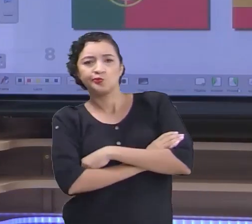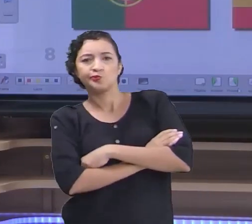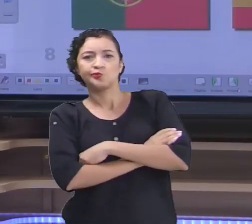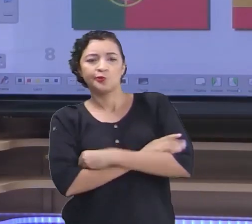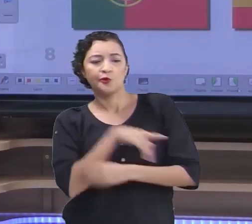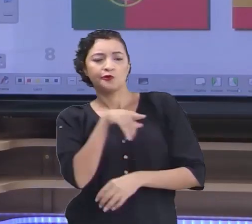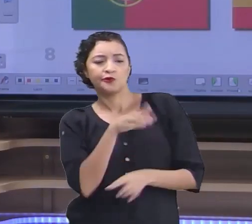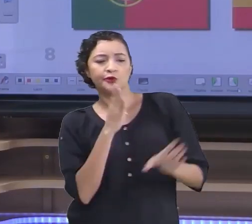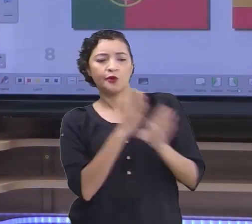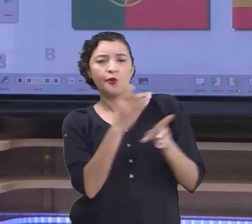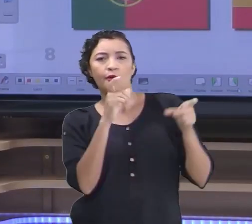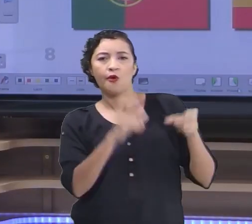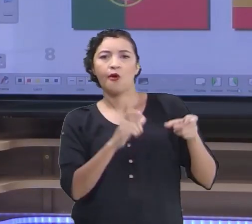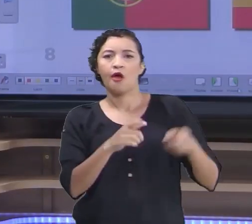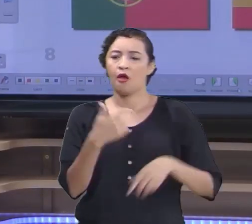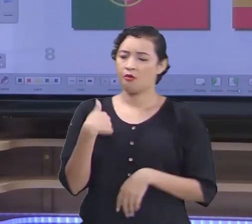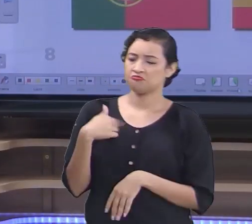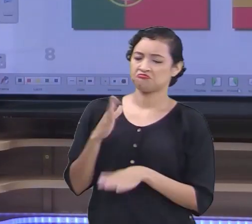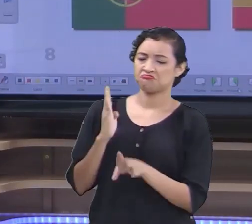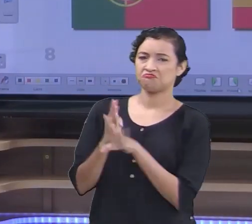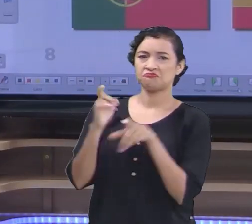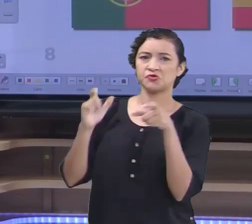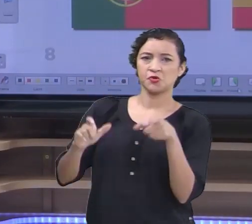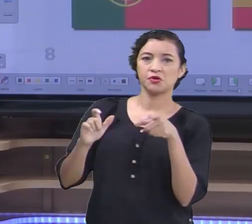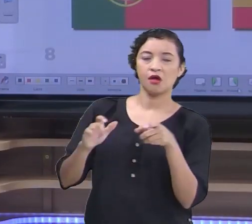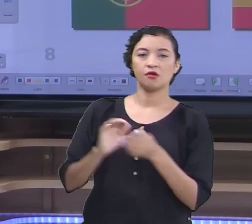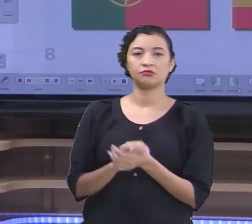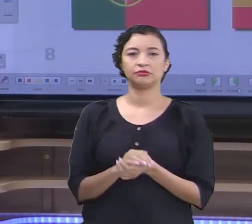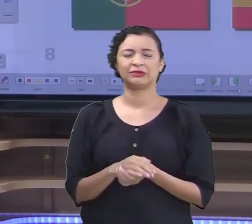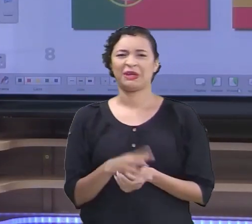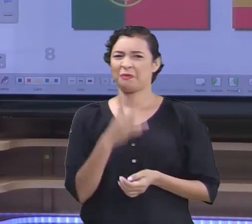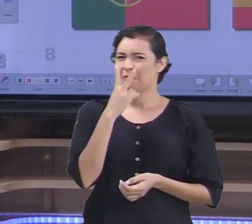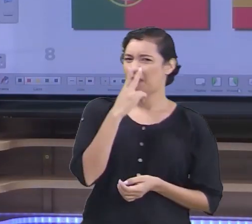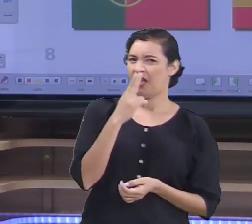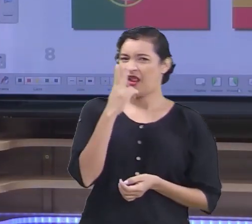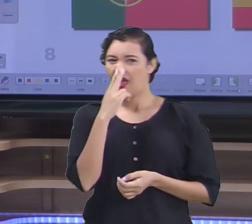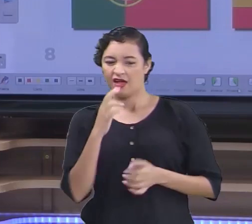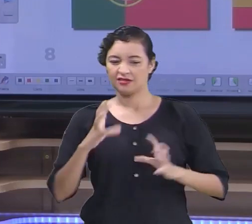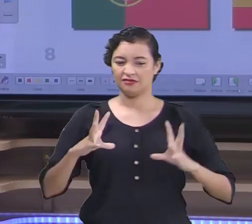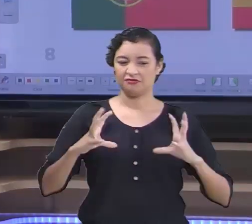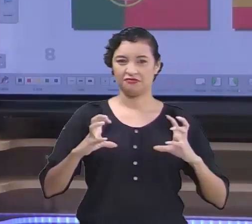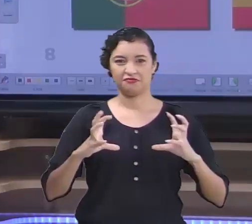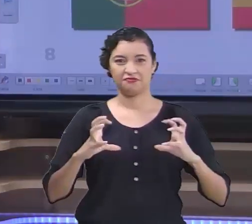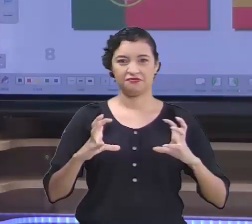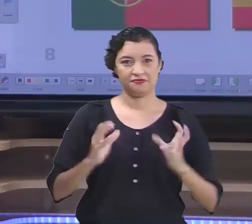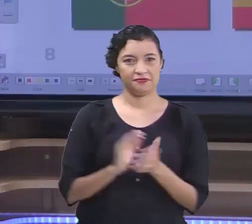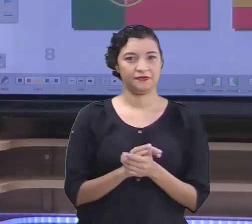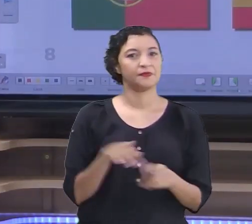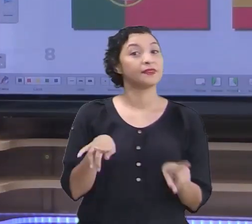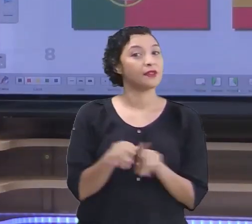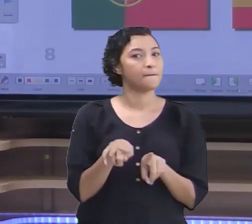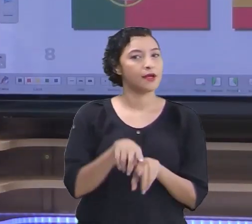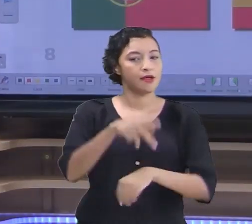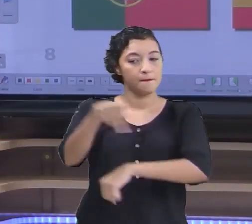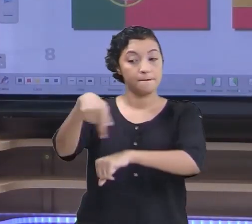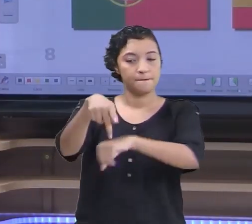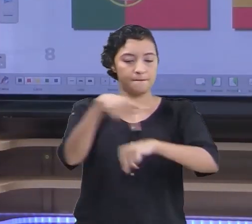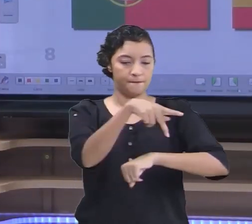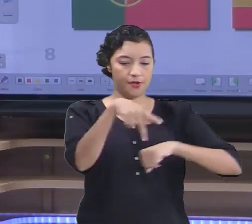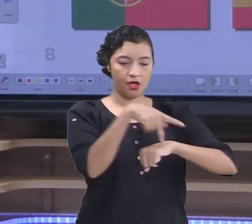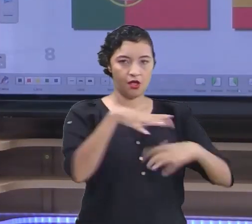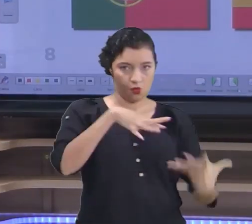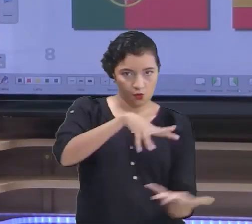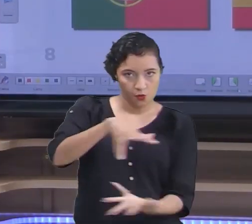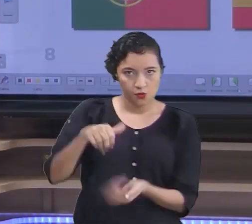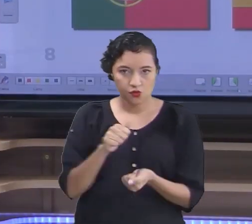estou descobrindo outras. Eu acho que isso aí pode gerar um conflito entre nós e entre as outras nações que estão aparecendo. Então nós vamos fazer